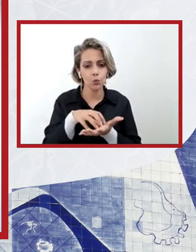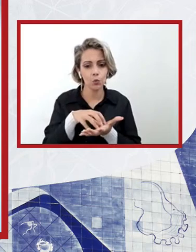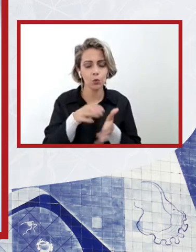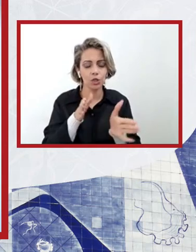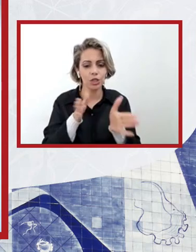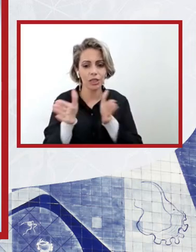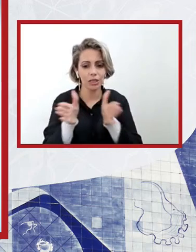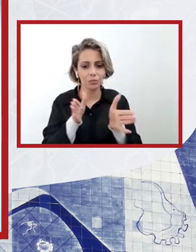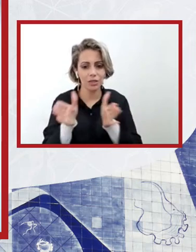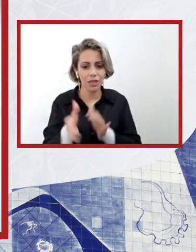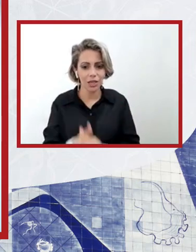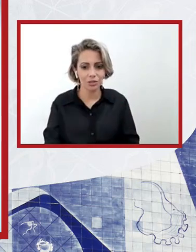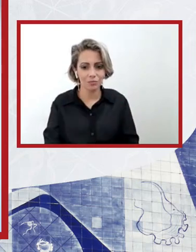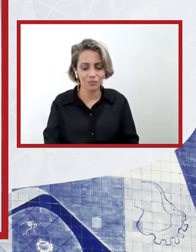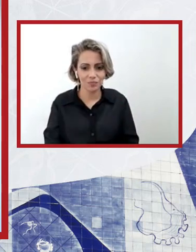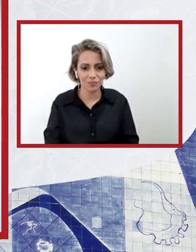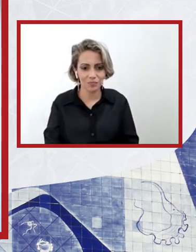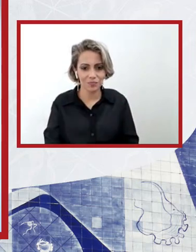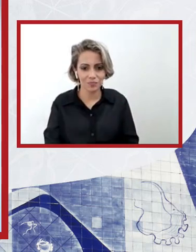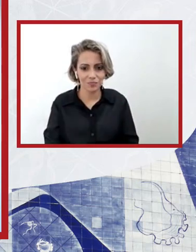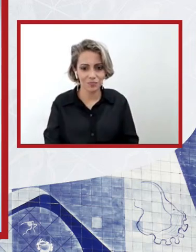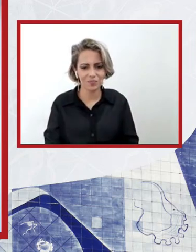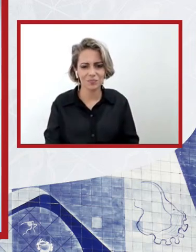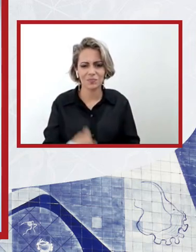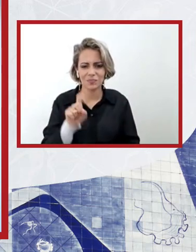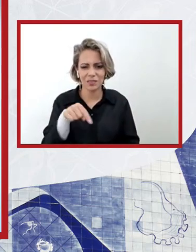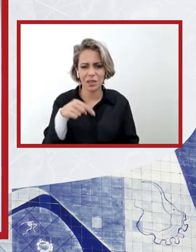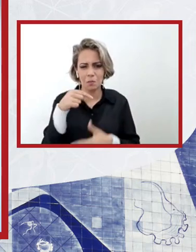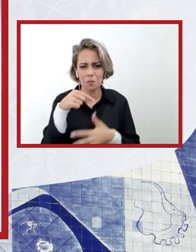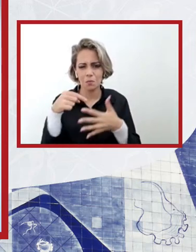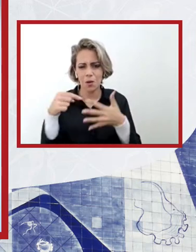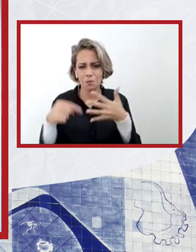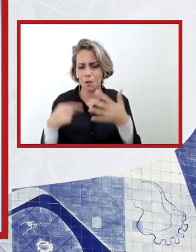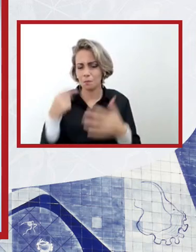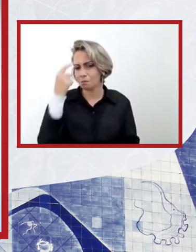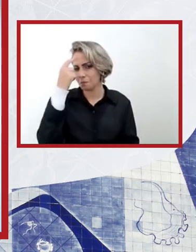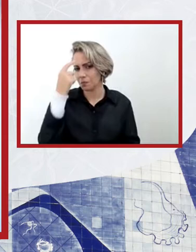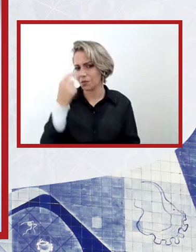acessibilidade. São esses diversos perfis.